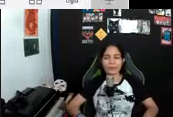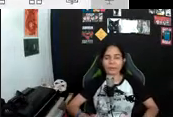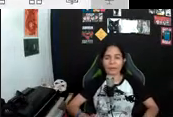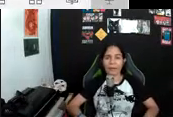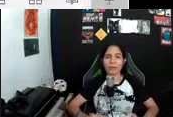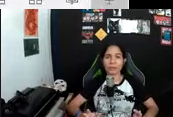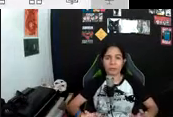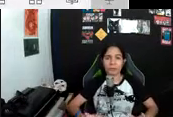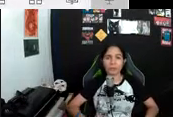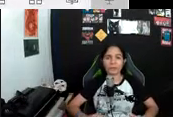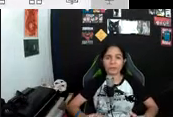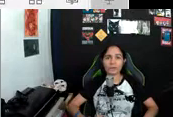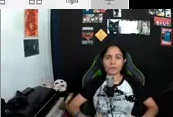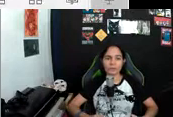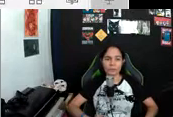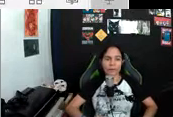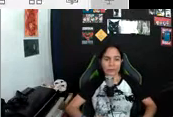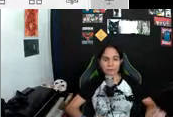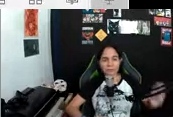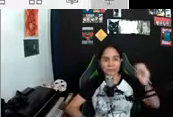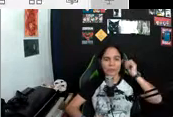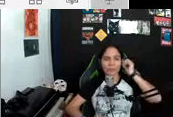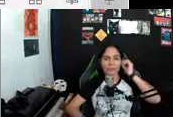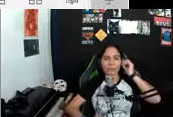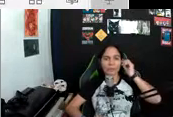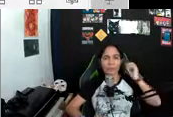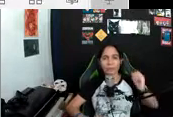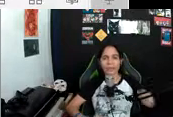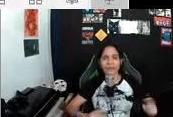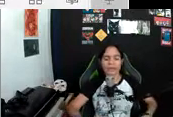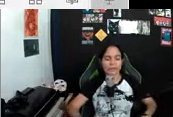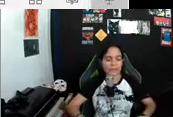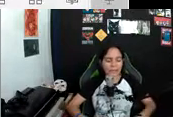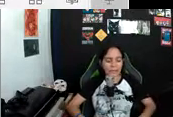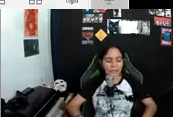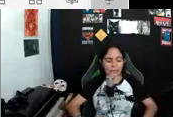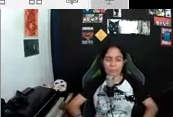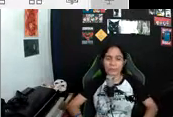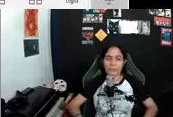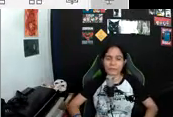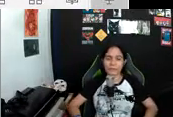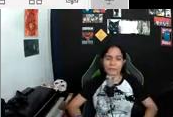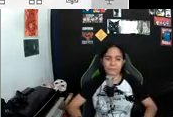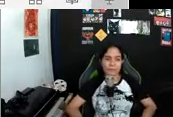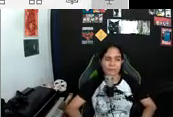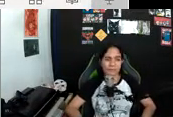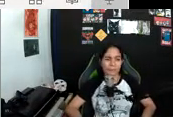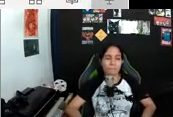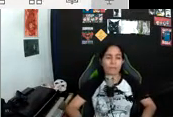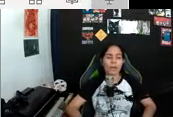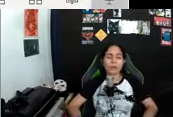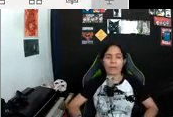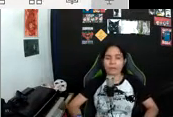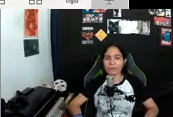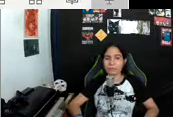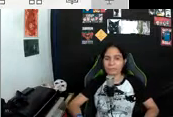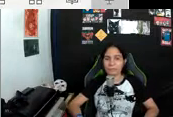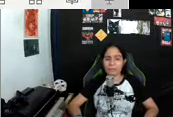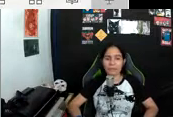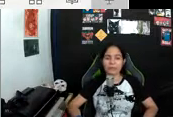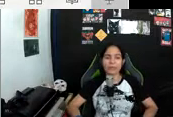os conhecimentos técnicos, científicos e culturais para poder trazer uma melhor prática neste momento vai ser fundamental.